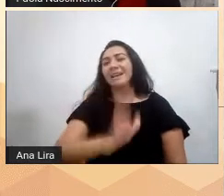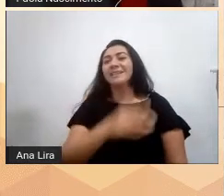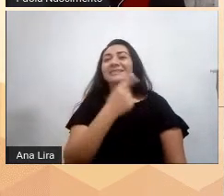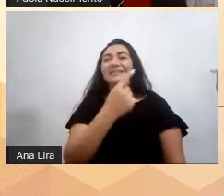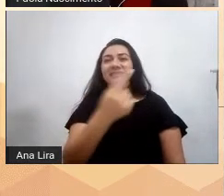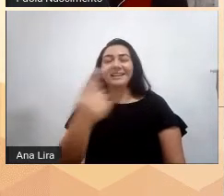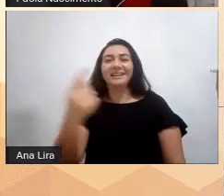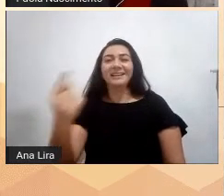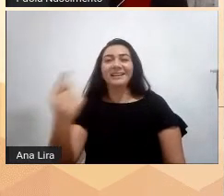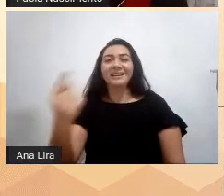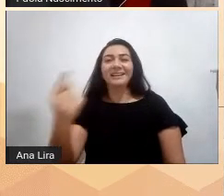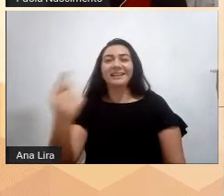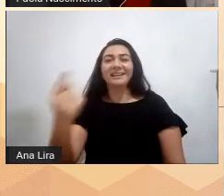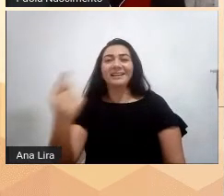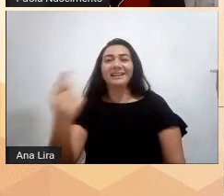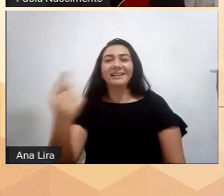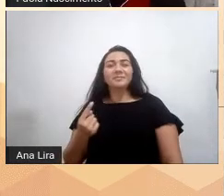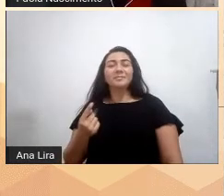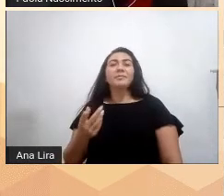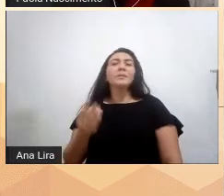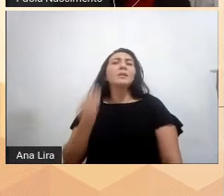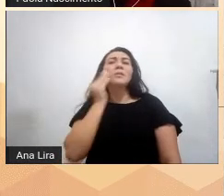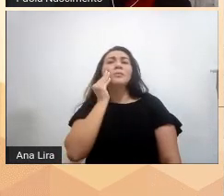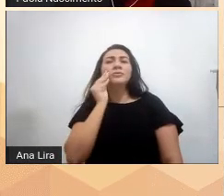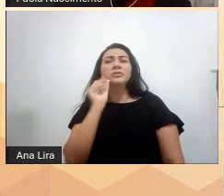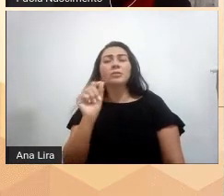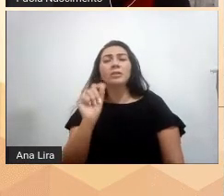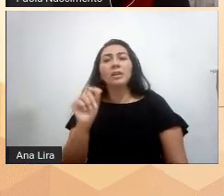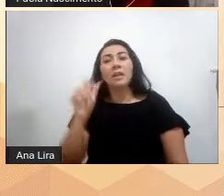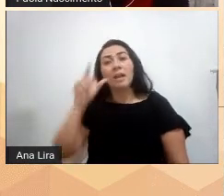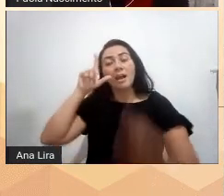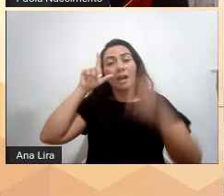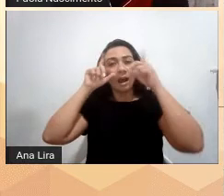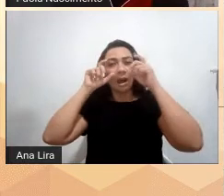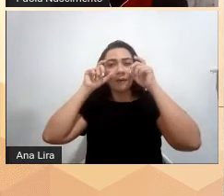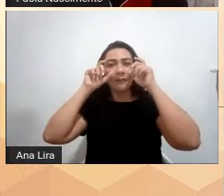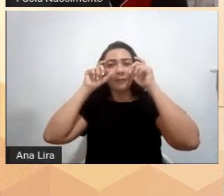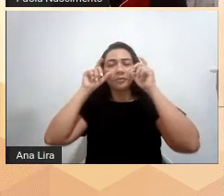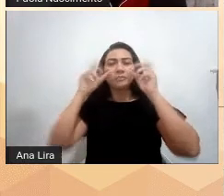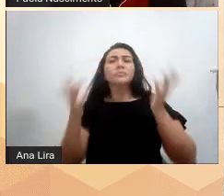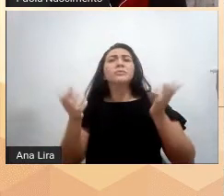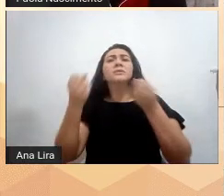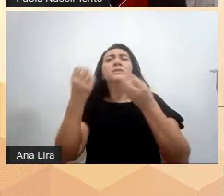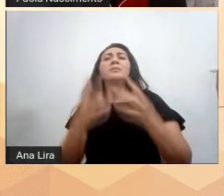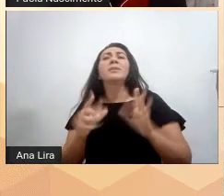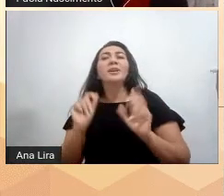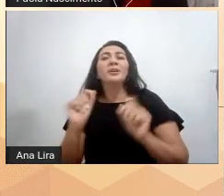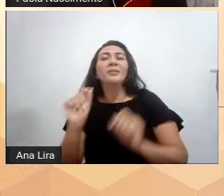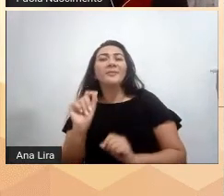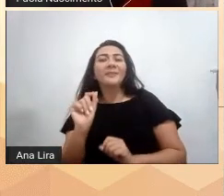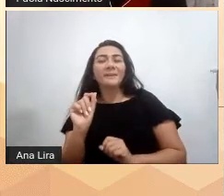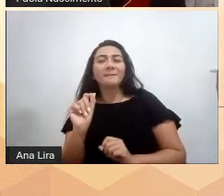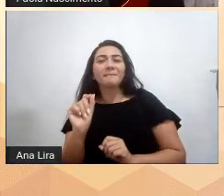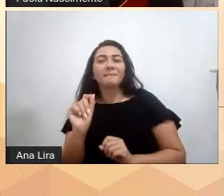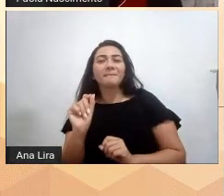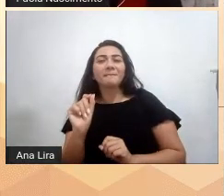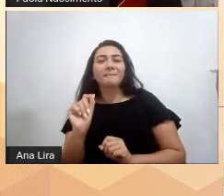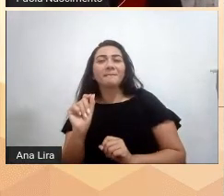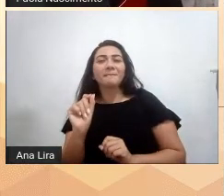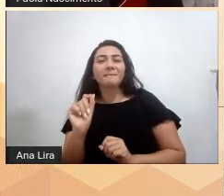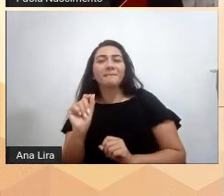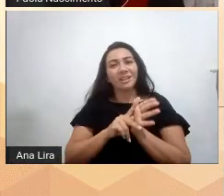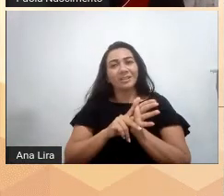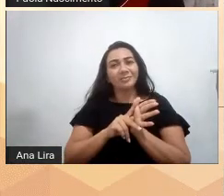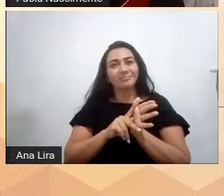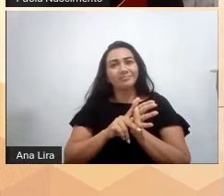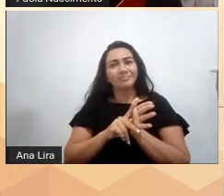pouquinho diferente, falando um pouco sobre a questão da gestão de projetos. Ou seja, ser um agente transformador,